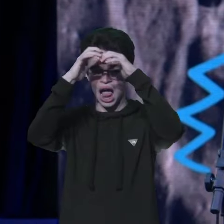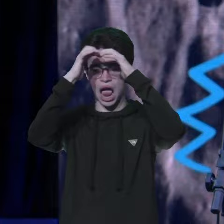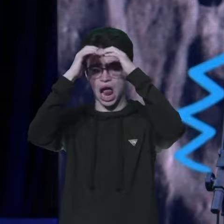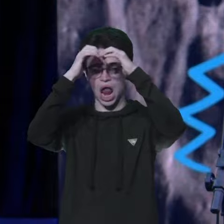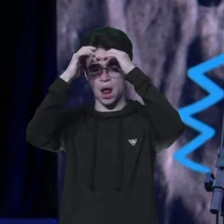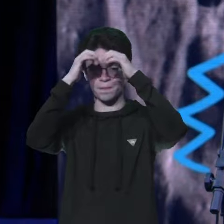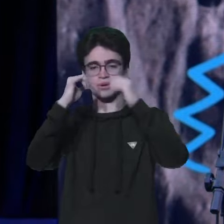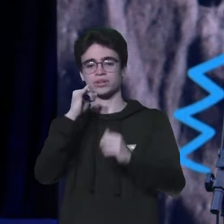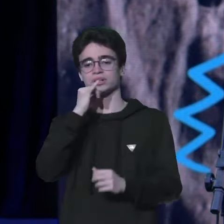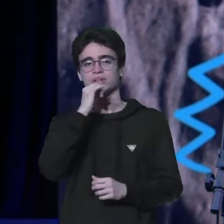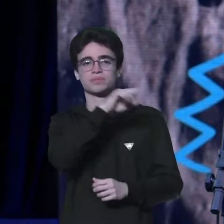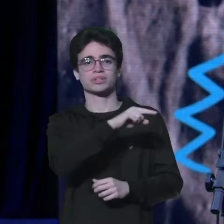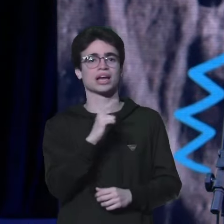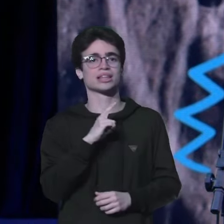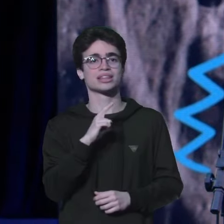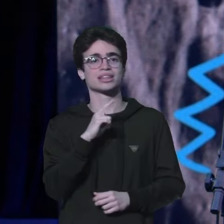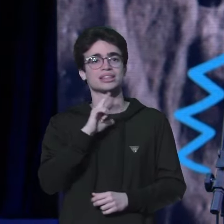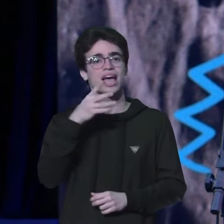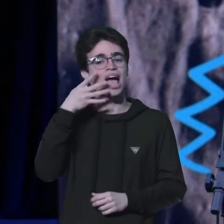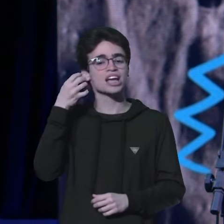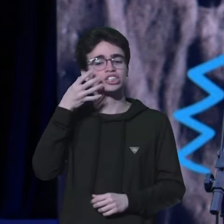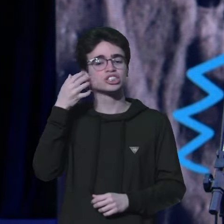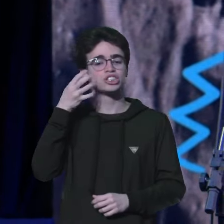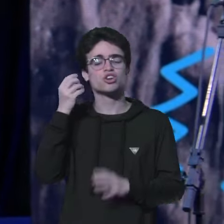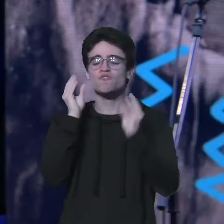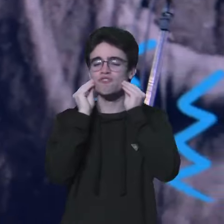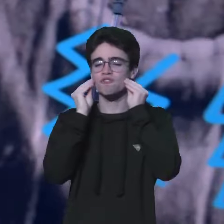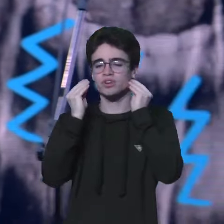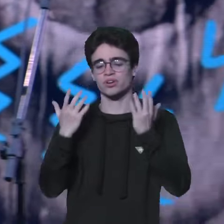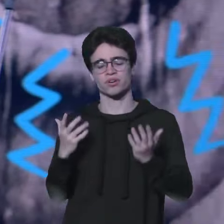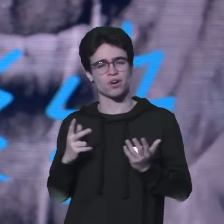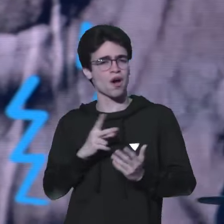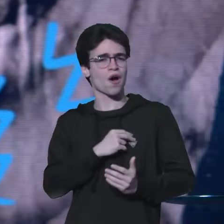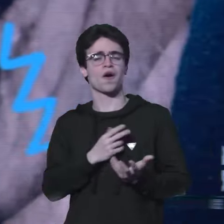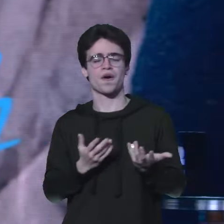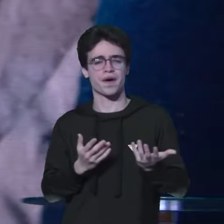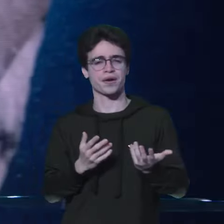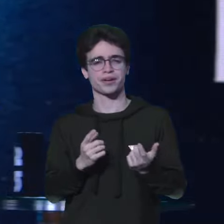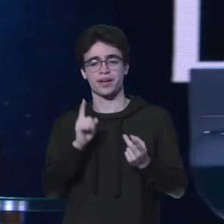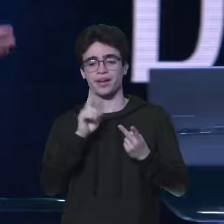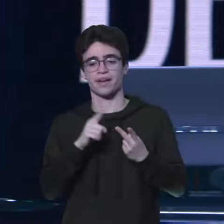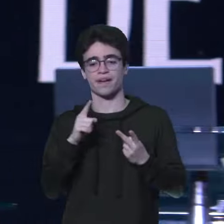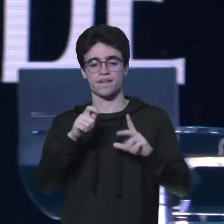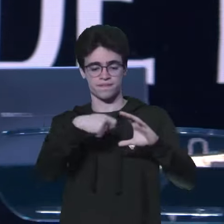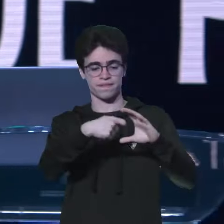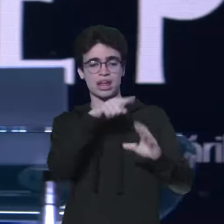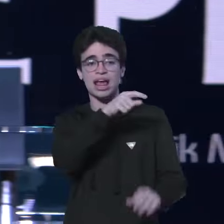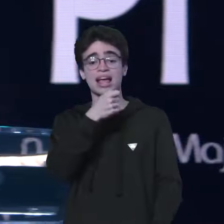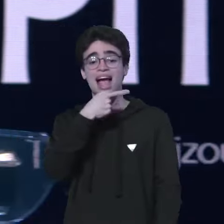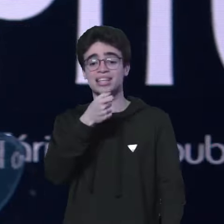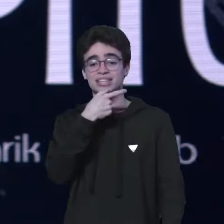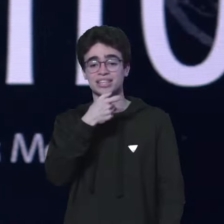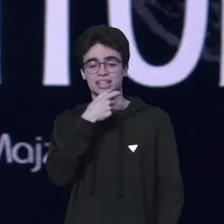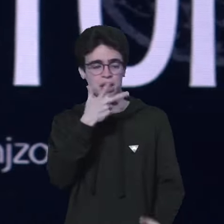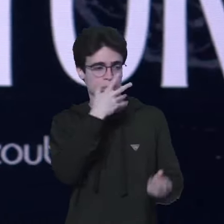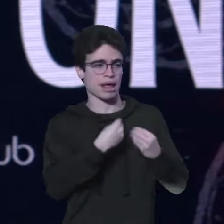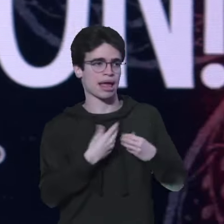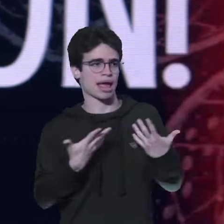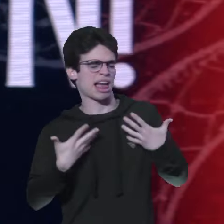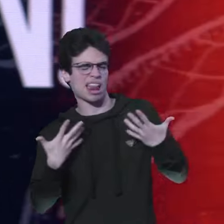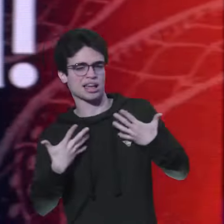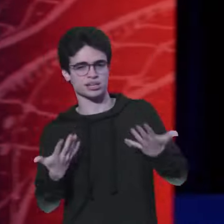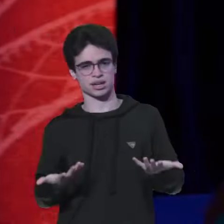o vídeo do gatinho fofinho. Oh. É o vídeo de um cara engraçado, isso gera alegria.